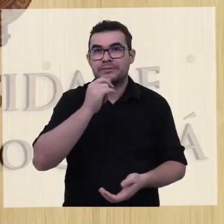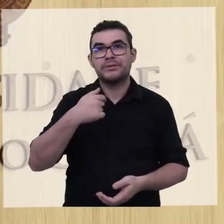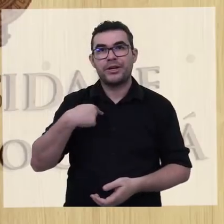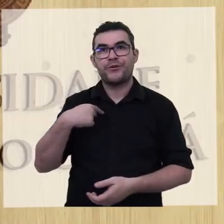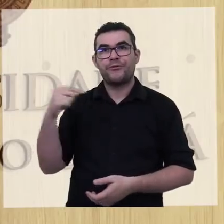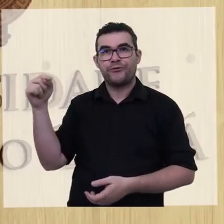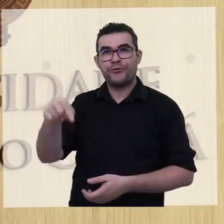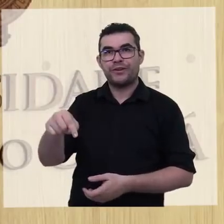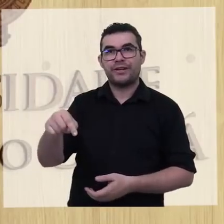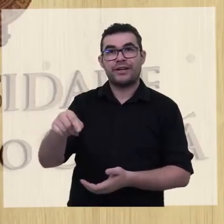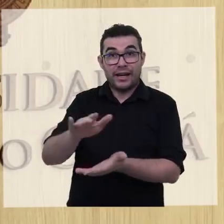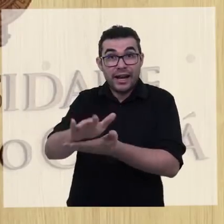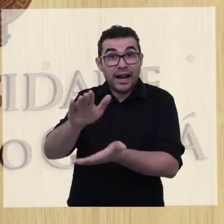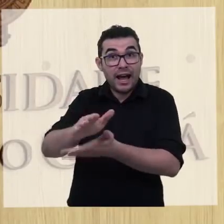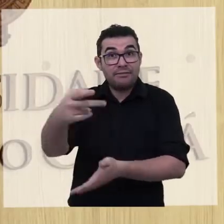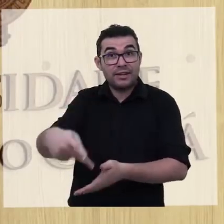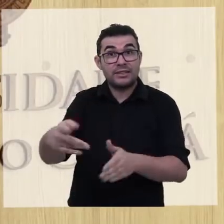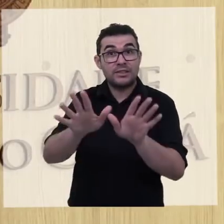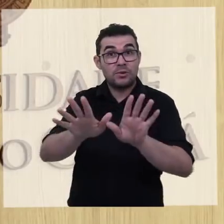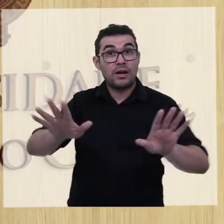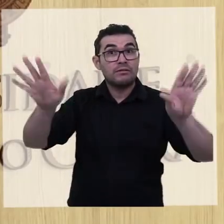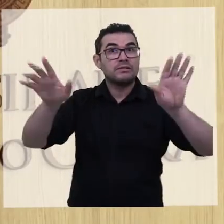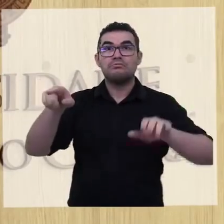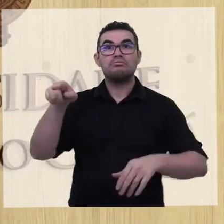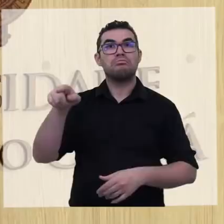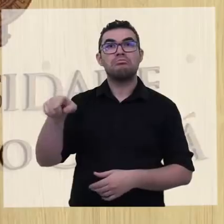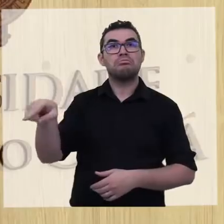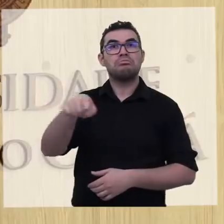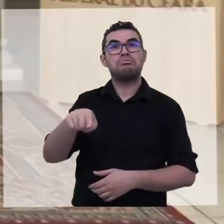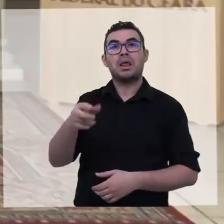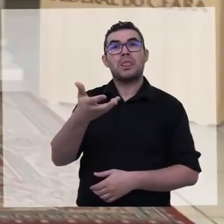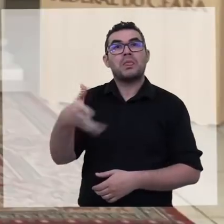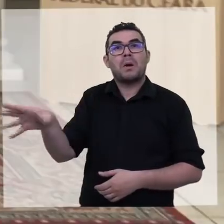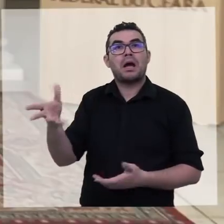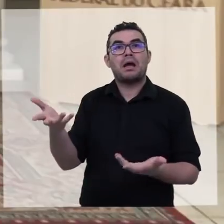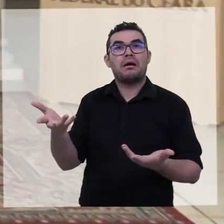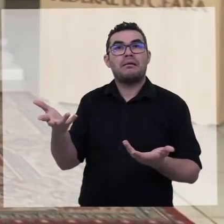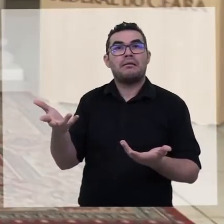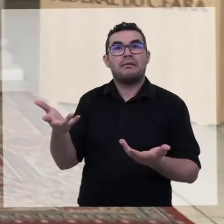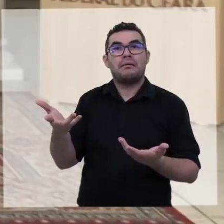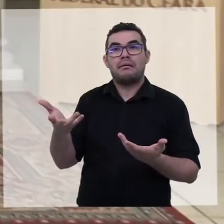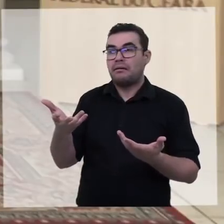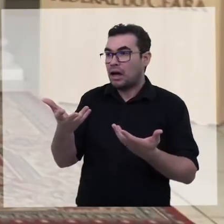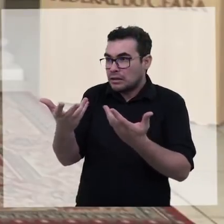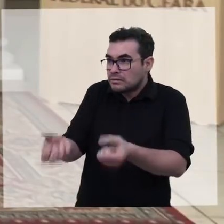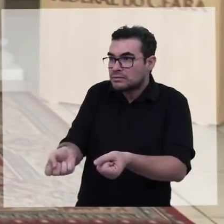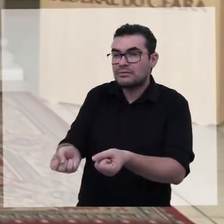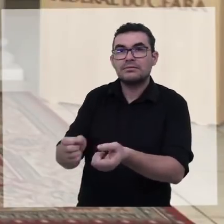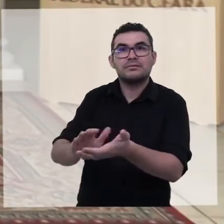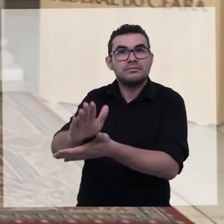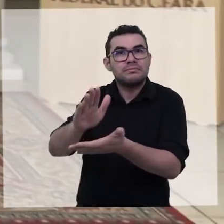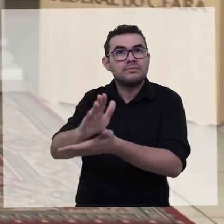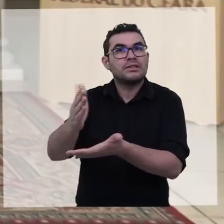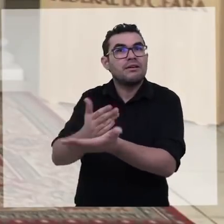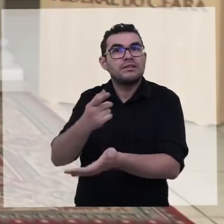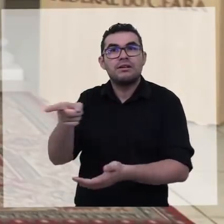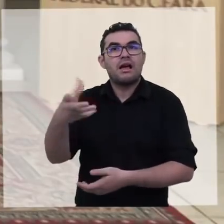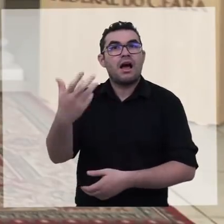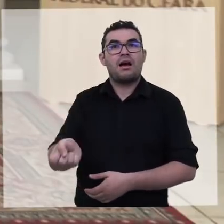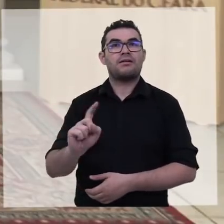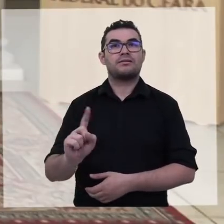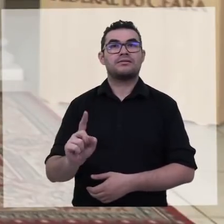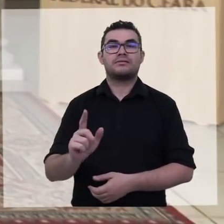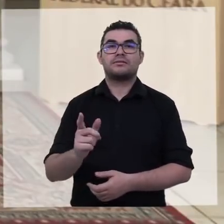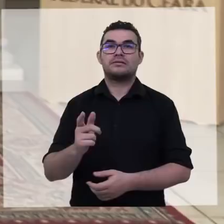gráfica, temos certamente de mendigar, porque não queriam imprimir a revista. Era uma lástima,